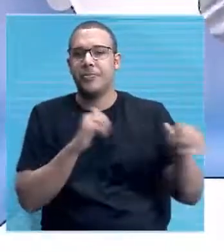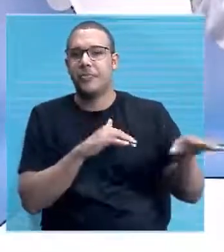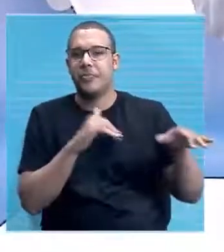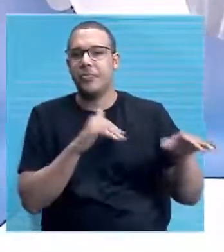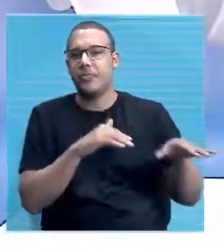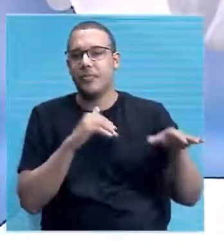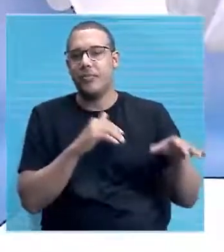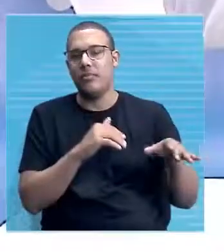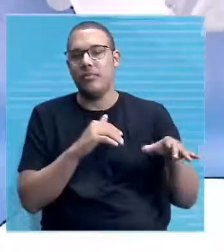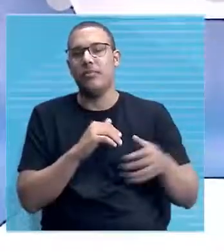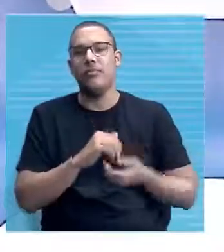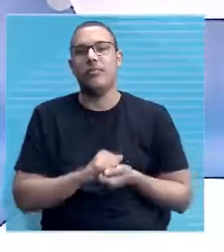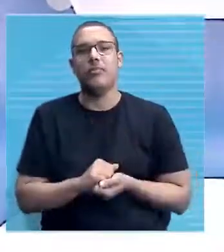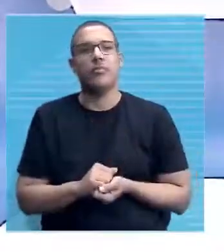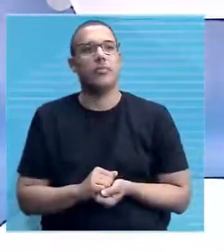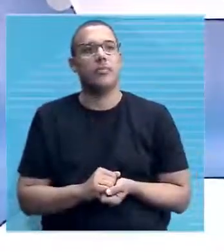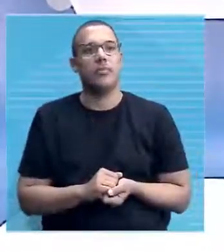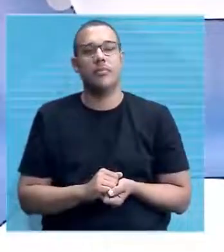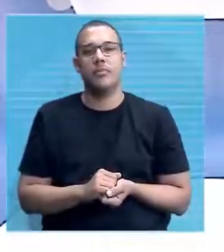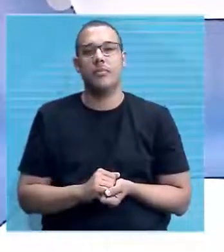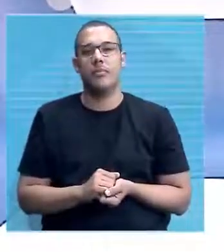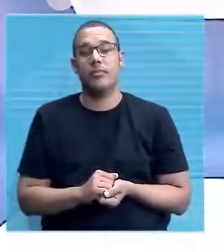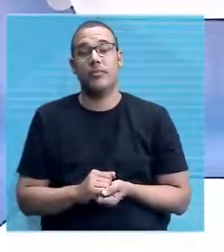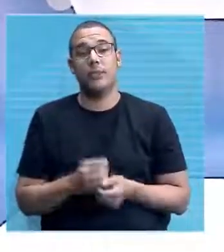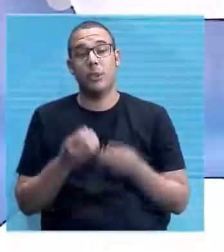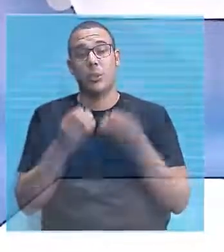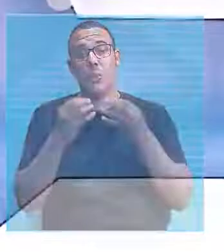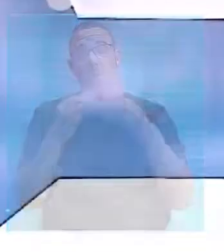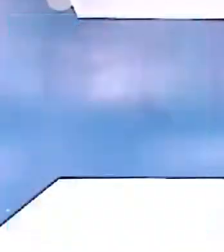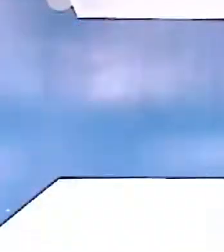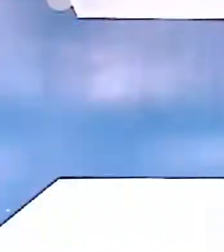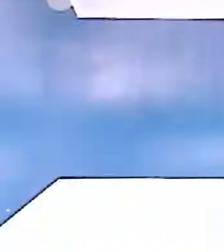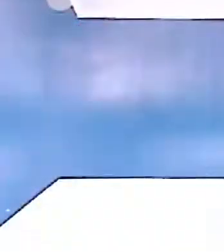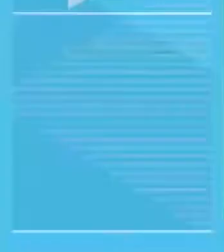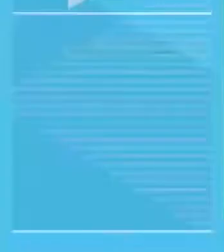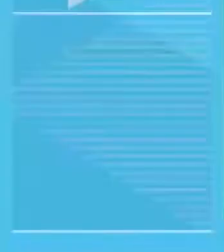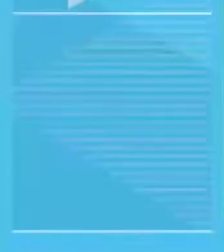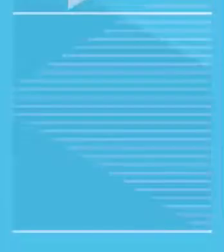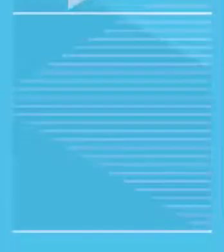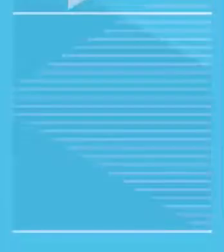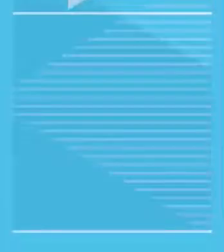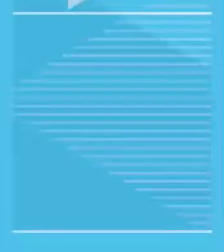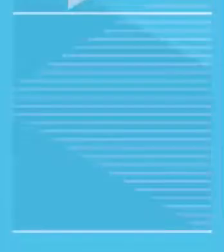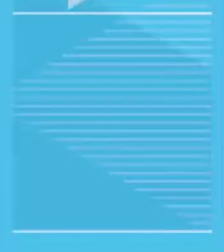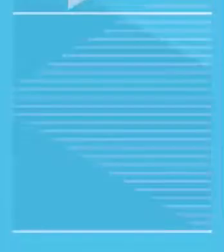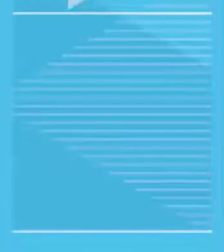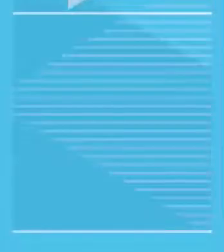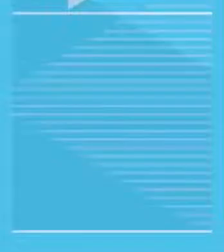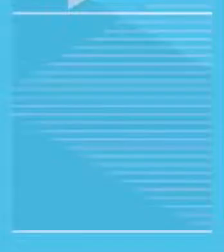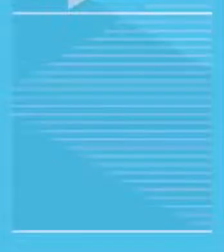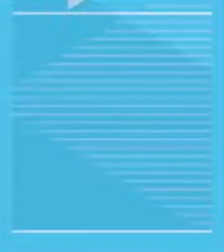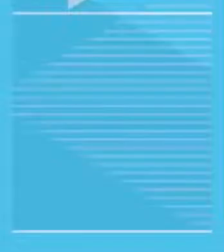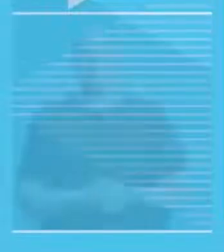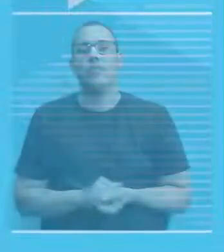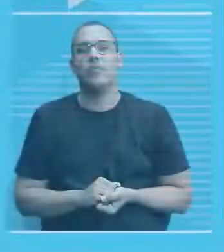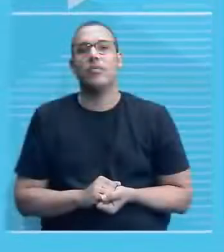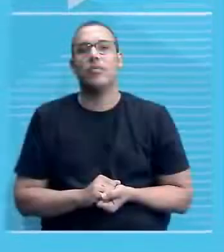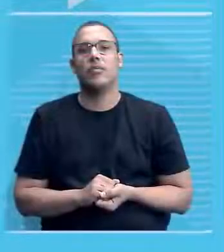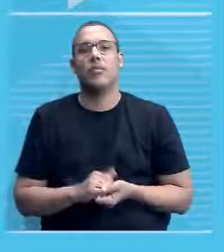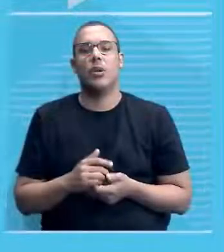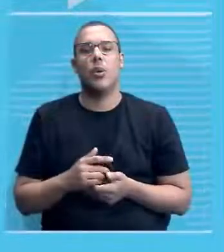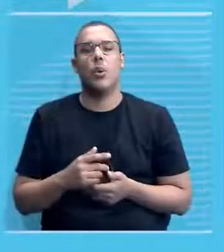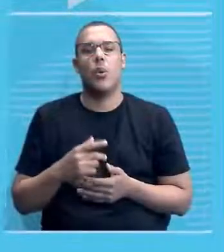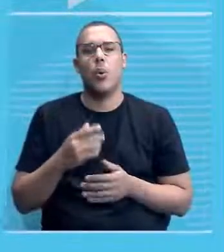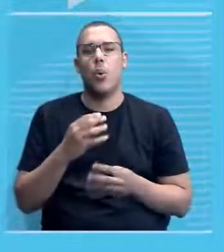Que beleza ó bem-vindo esta aula de hoje aqui com um